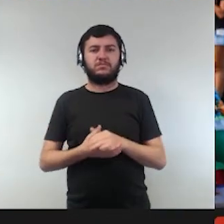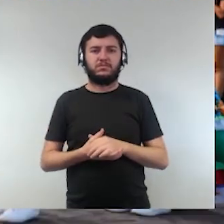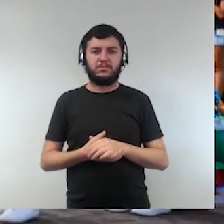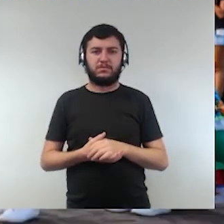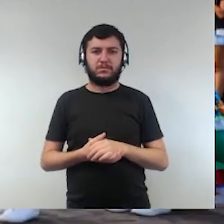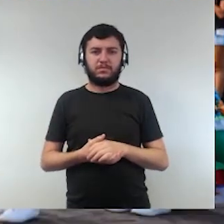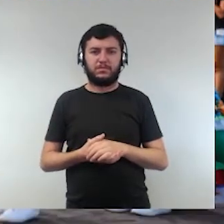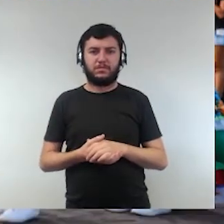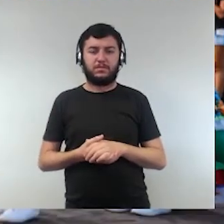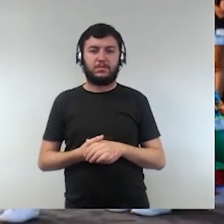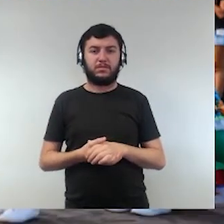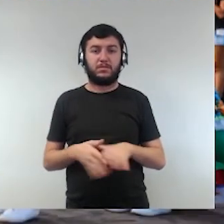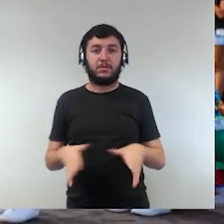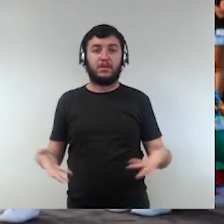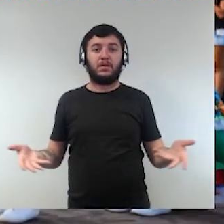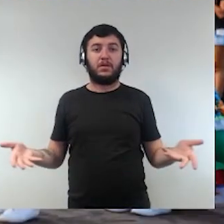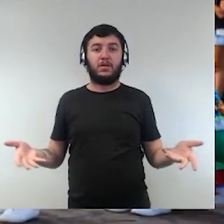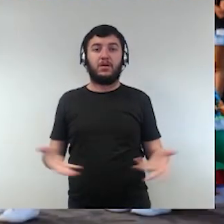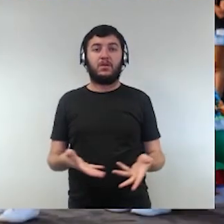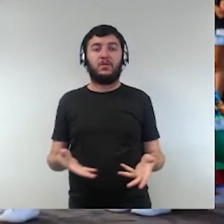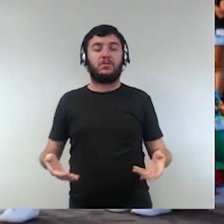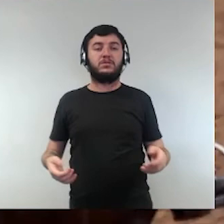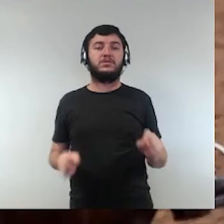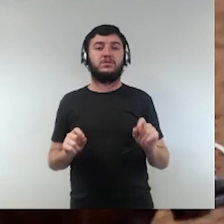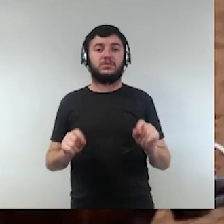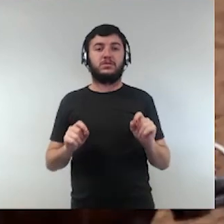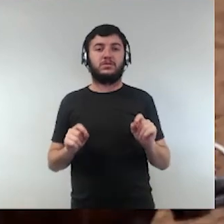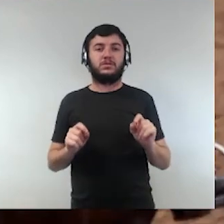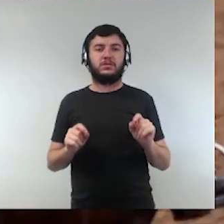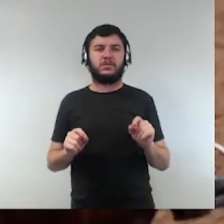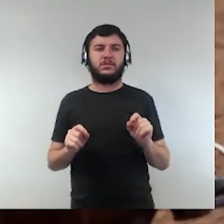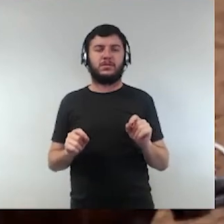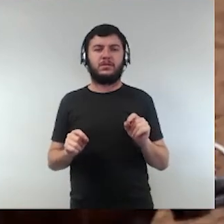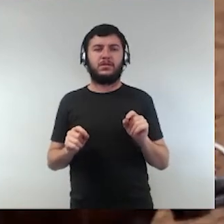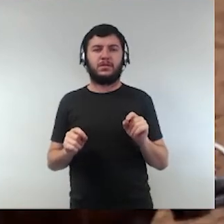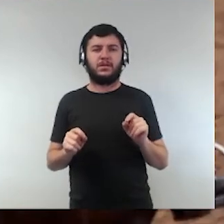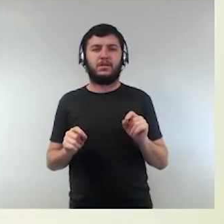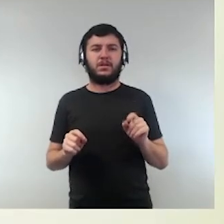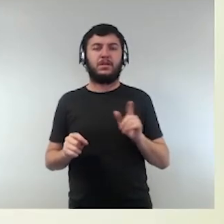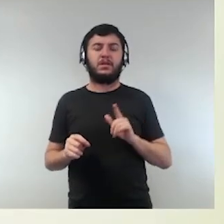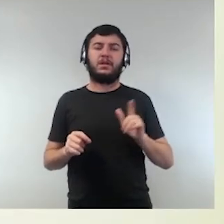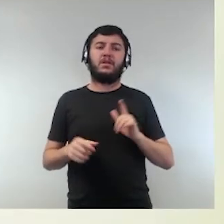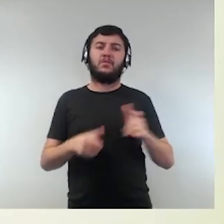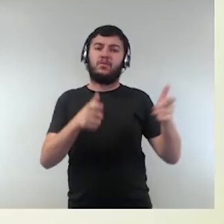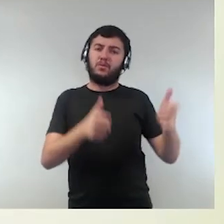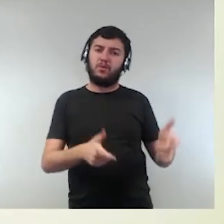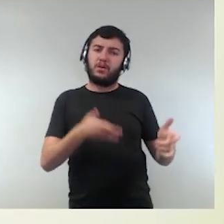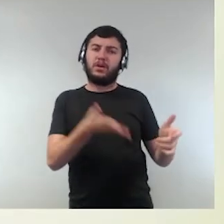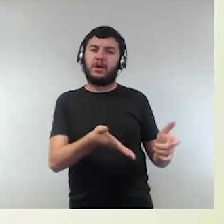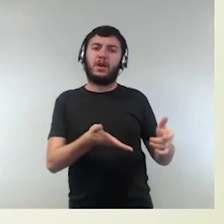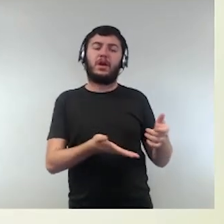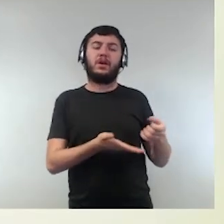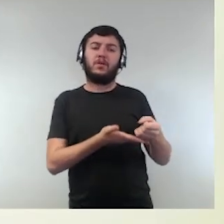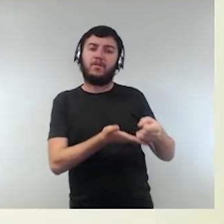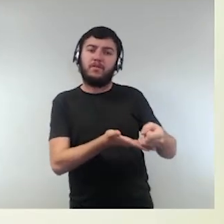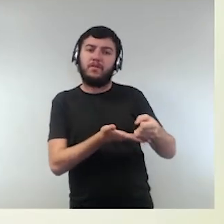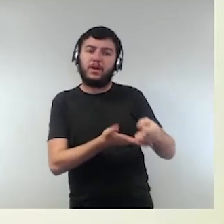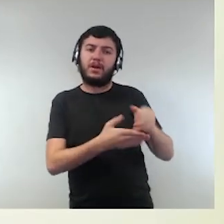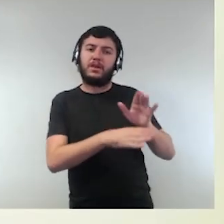vaquejada, ela emprega mais de 2 anos. Ele não sofre maus tratos. E há um dado muito